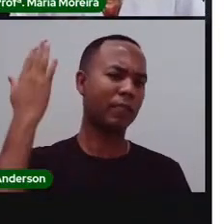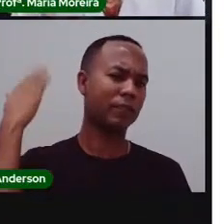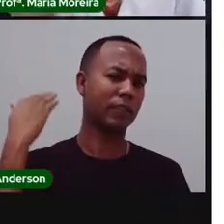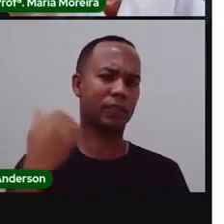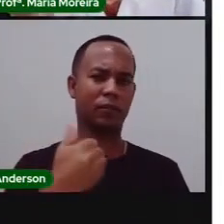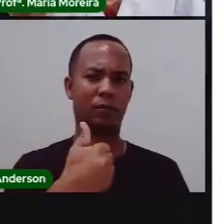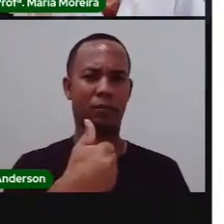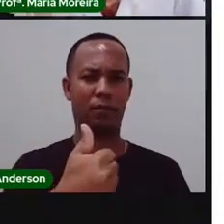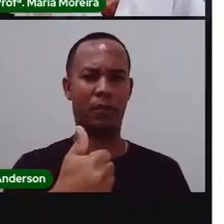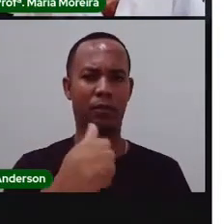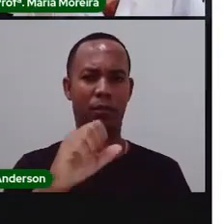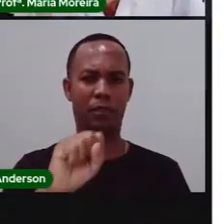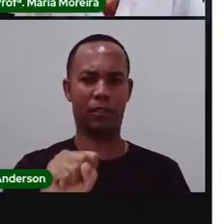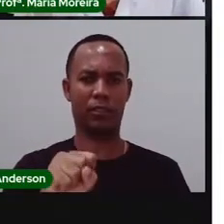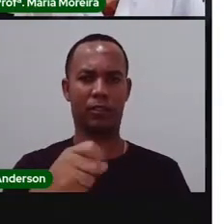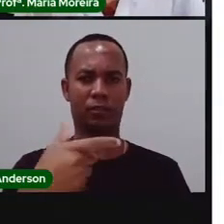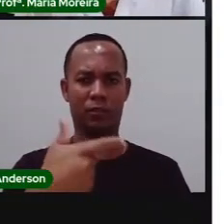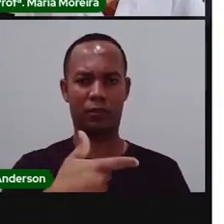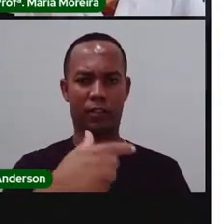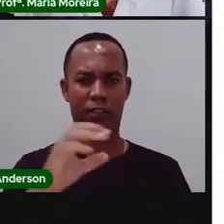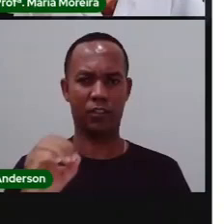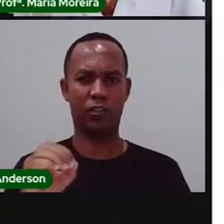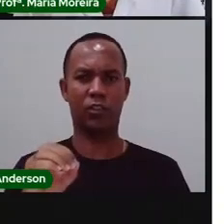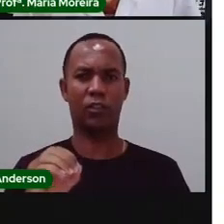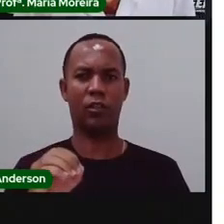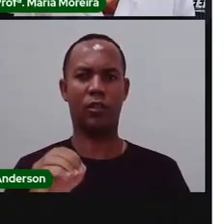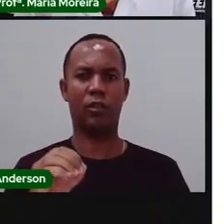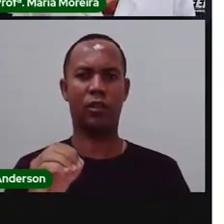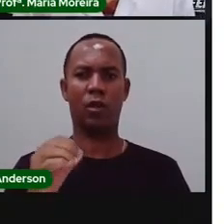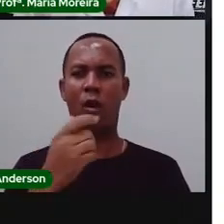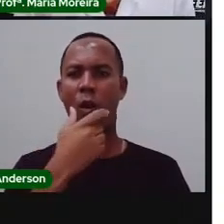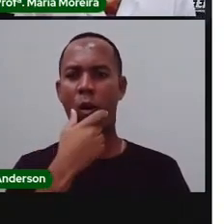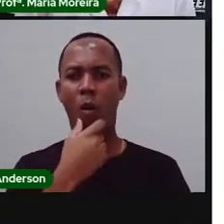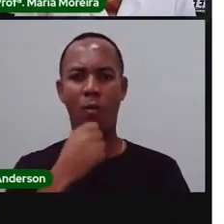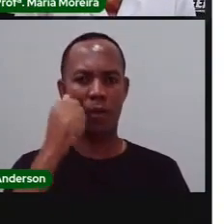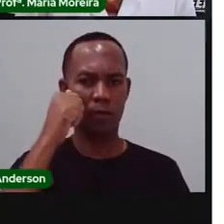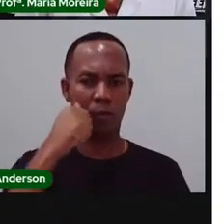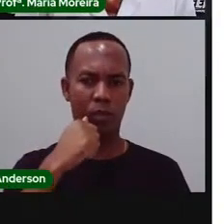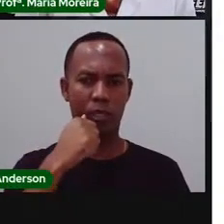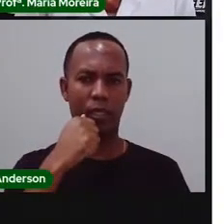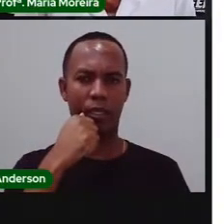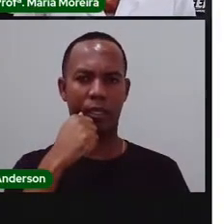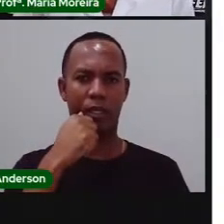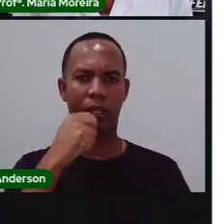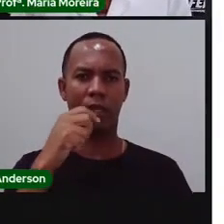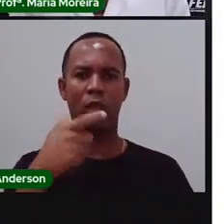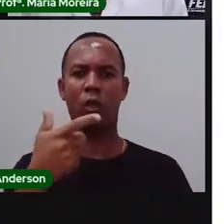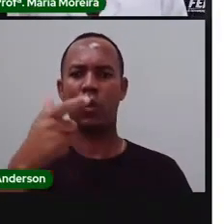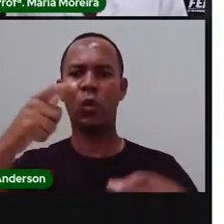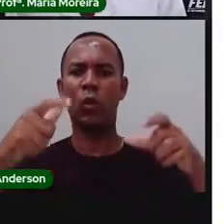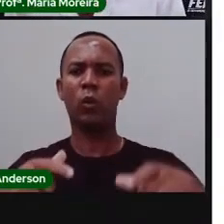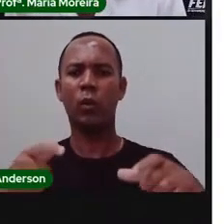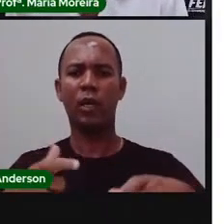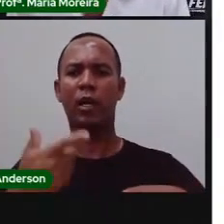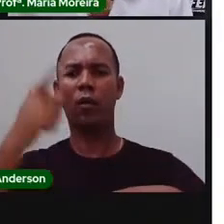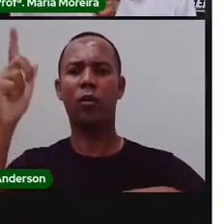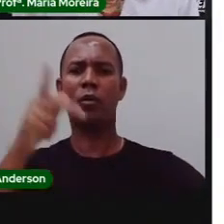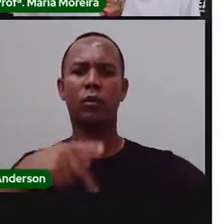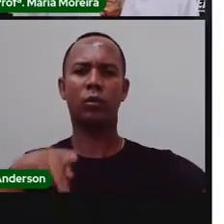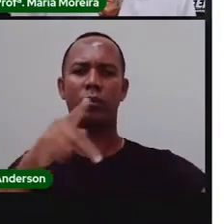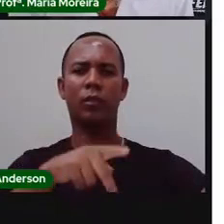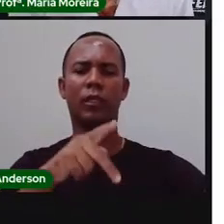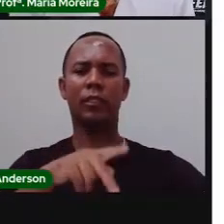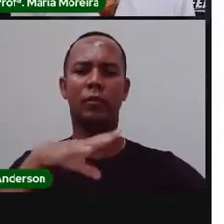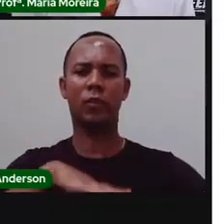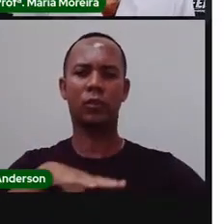de 1820, o ano de 1820, um casal de portugueses, né? Domingos Barbosa de Araújo e